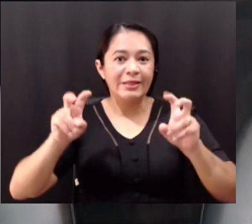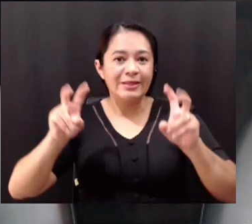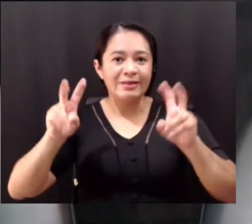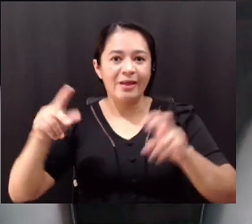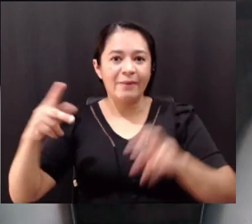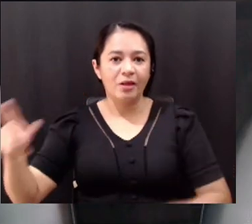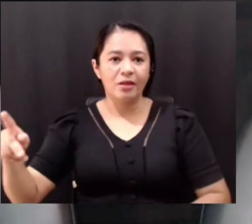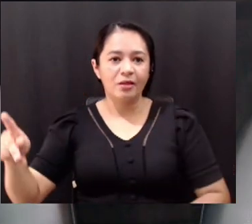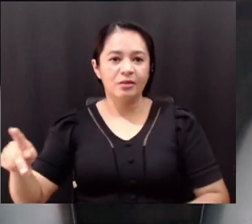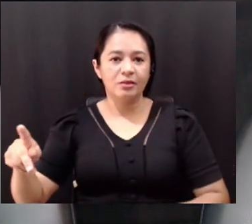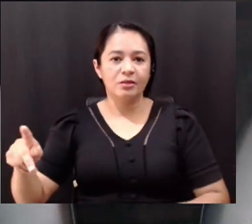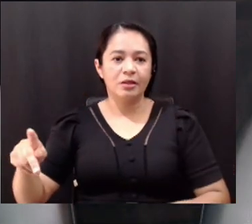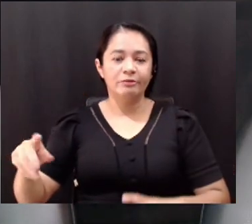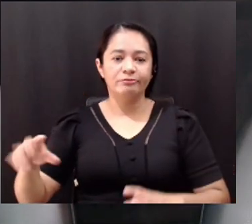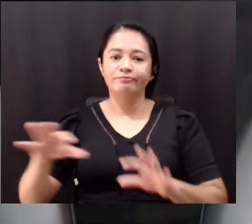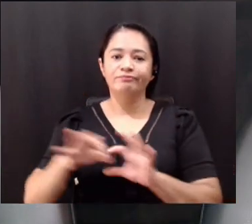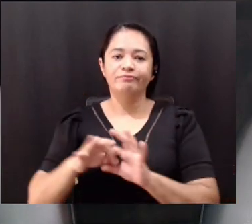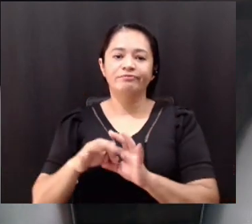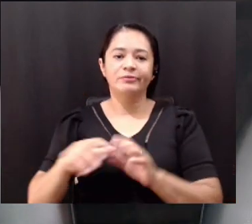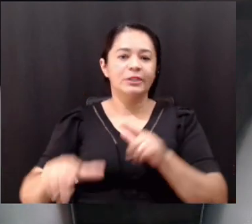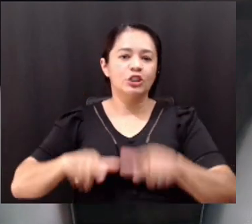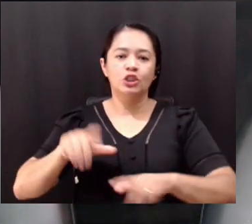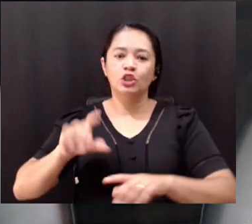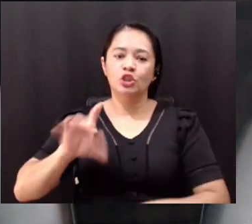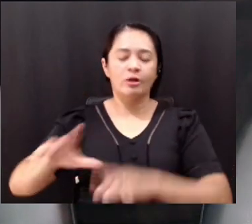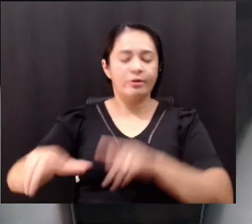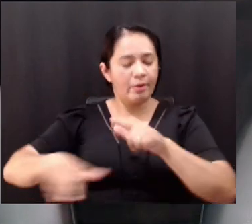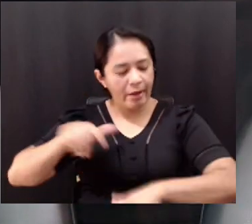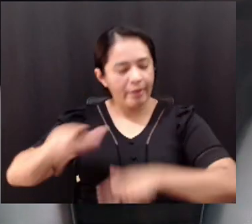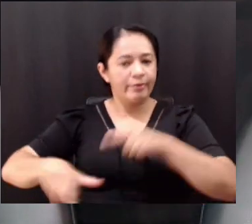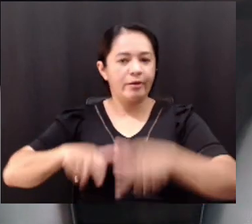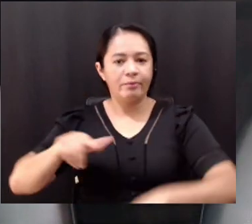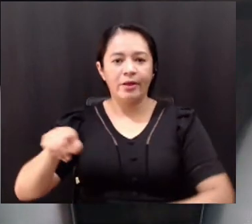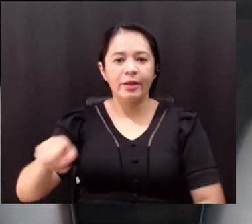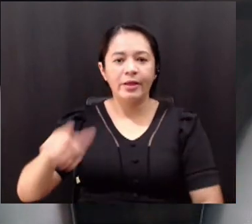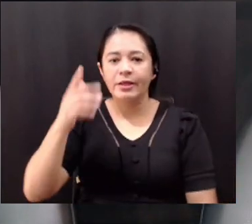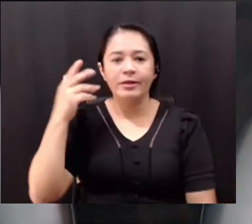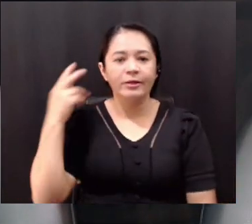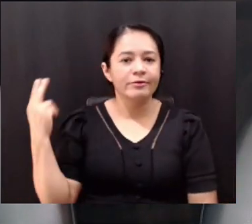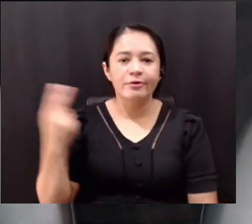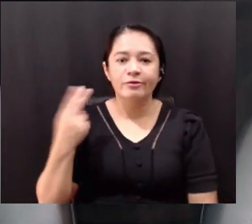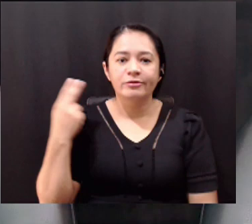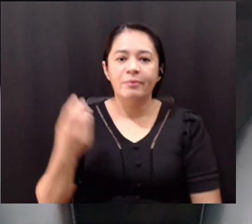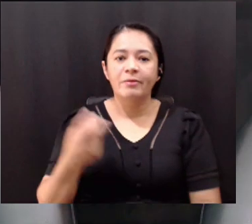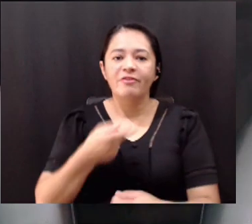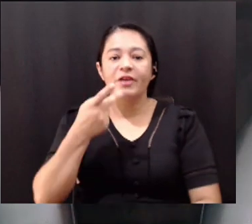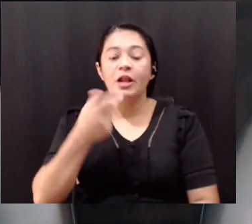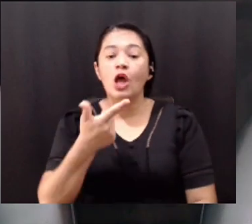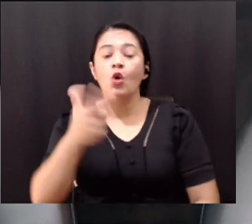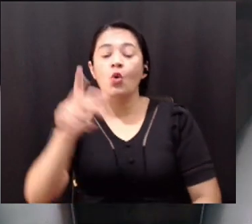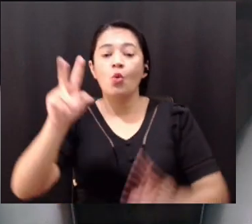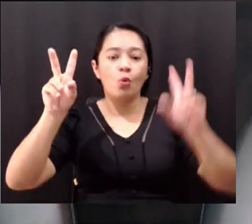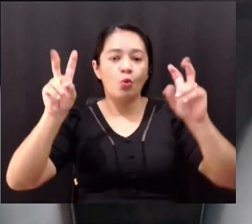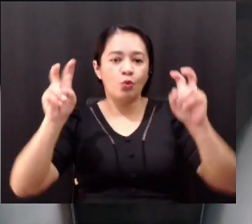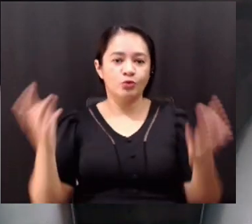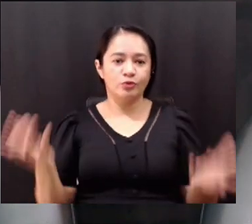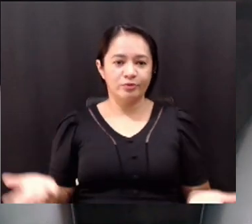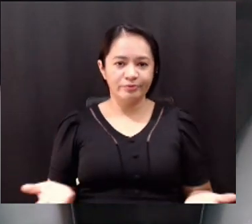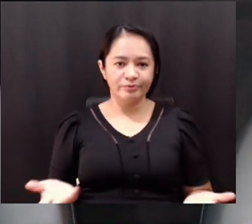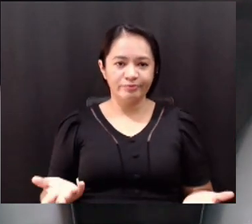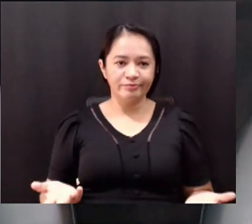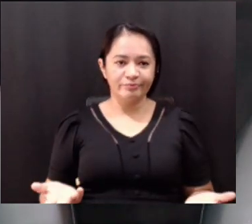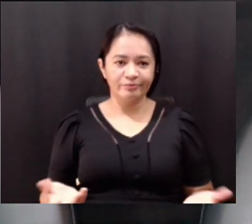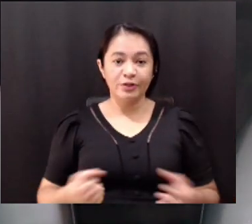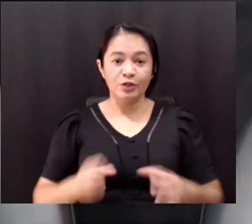estão ligados ao trabalho. A pessoa não consegue falar de outras coisas ou dar outras